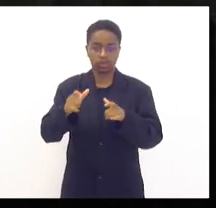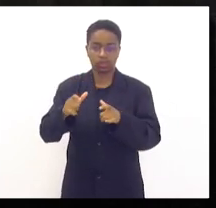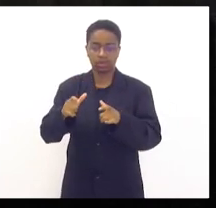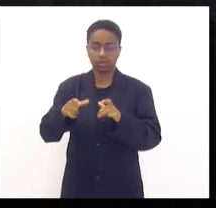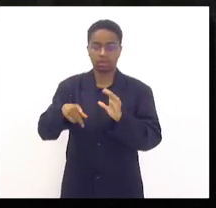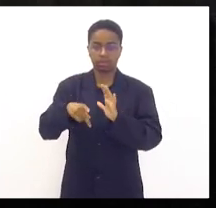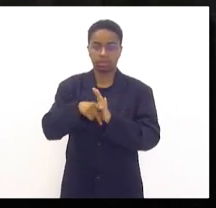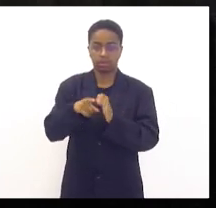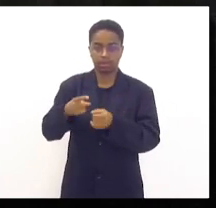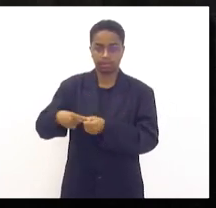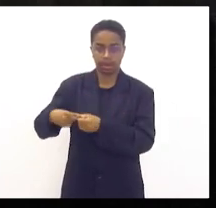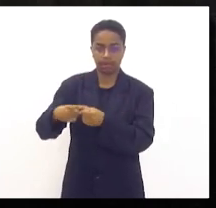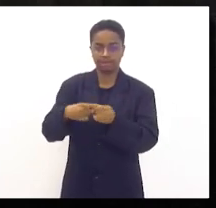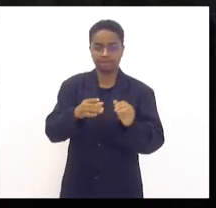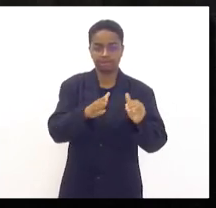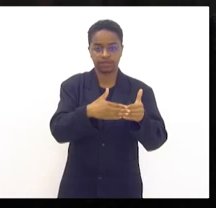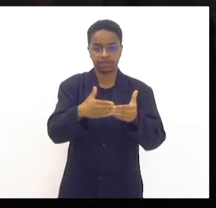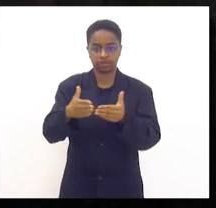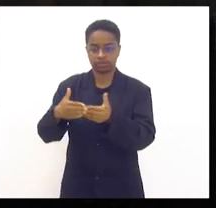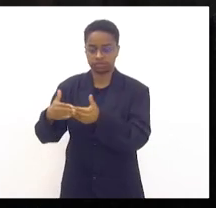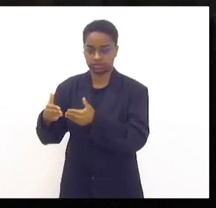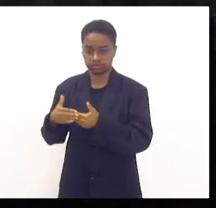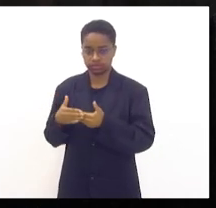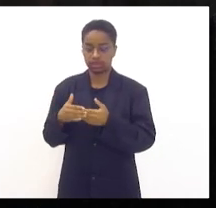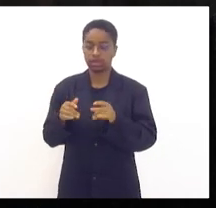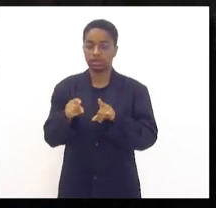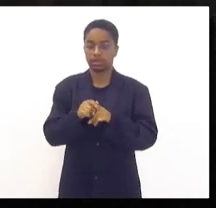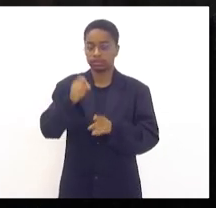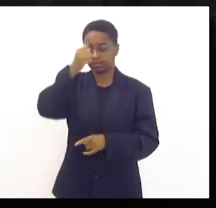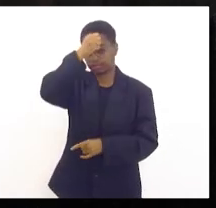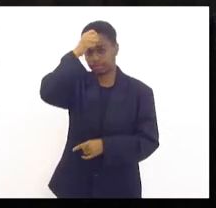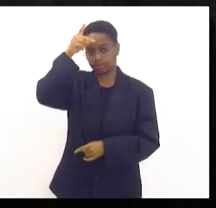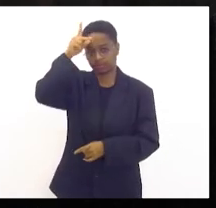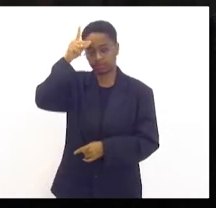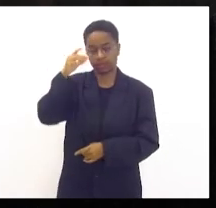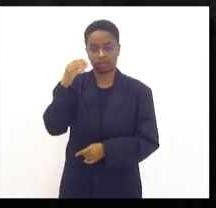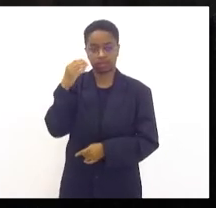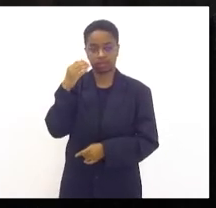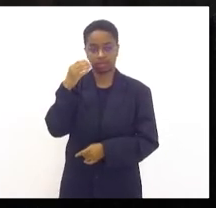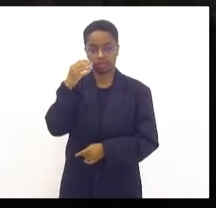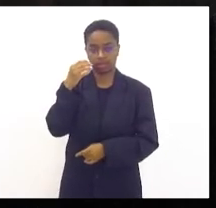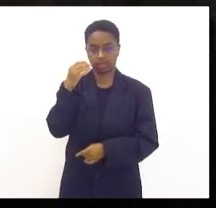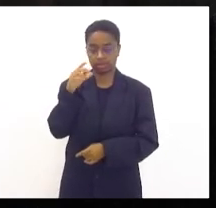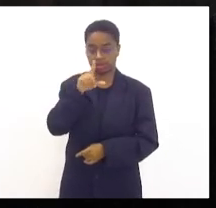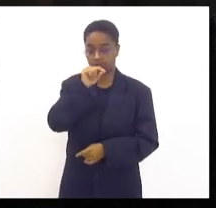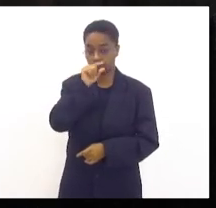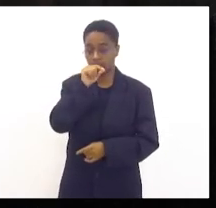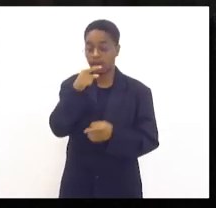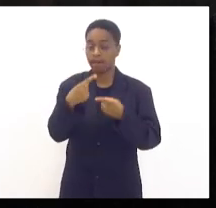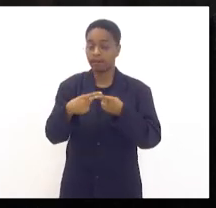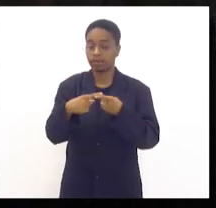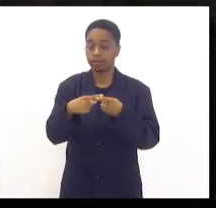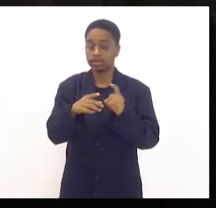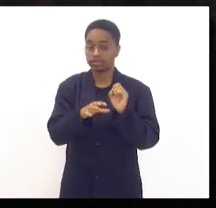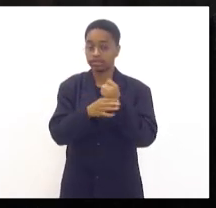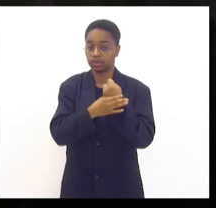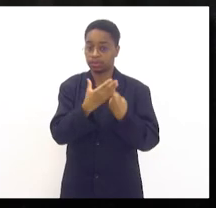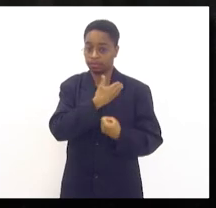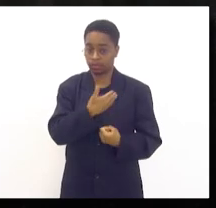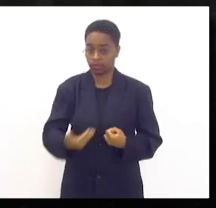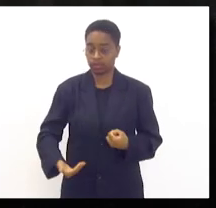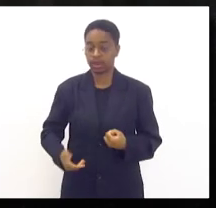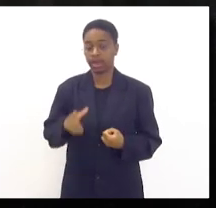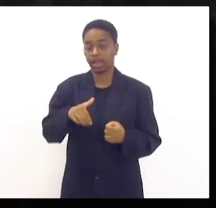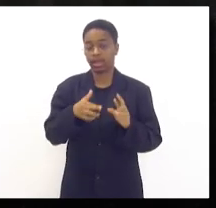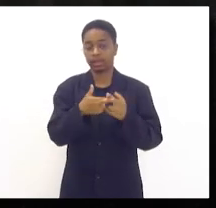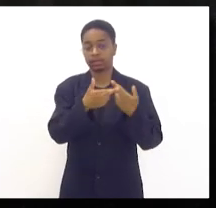de Ouro. E mesmo a Prefeitura de Nilópolis, porque a segurança pública é competência do governo do Estado. Mesmo,